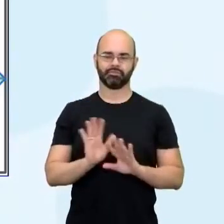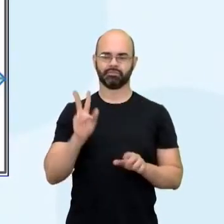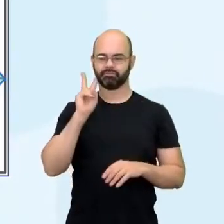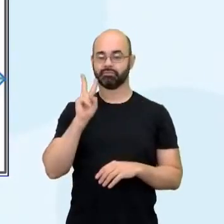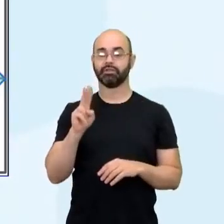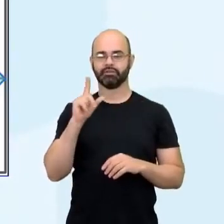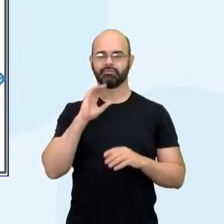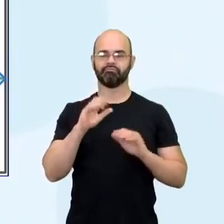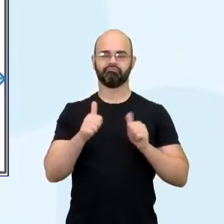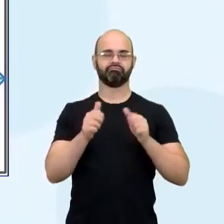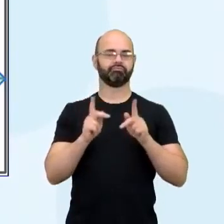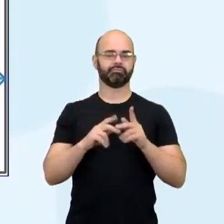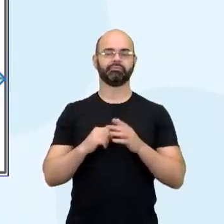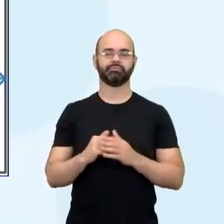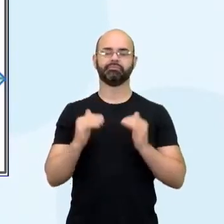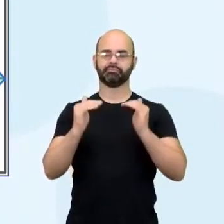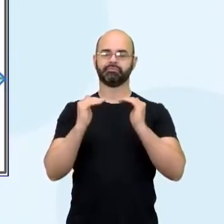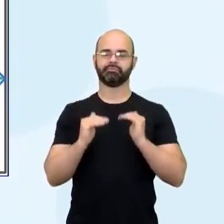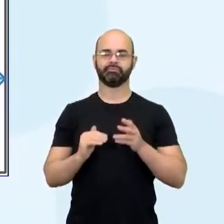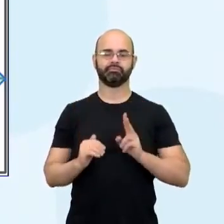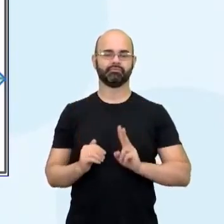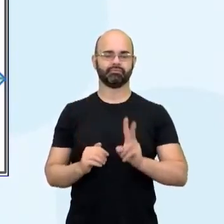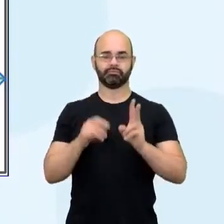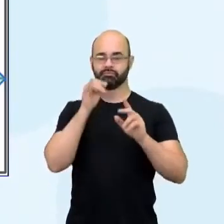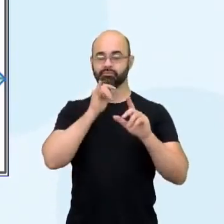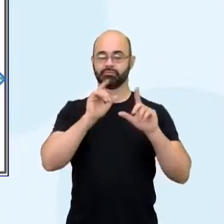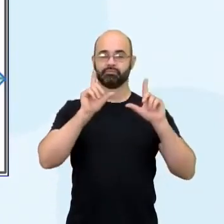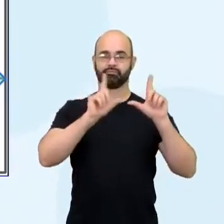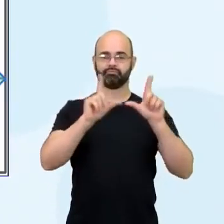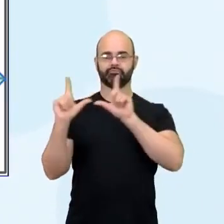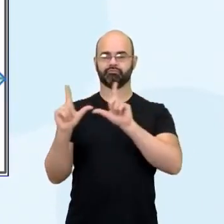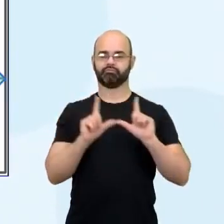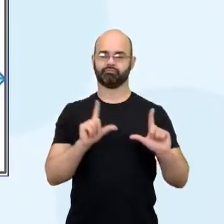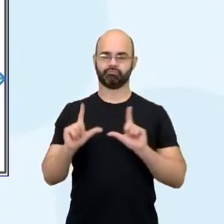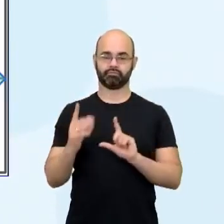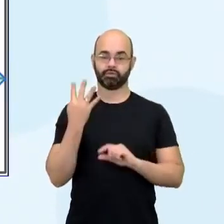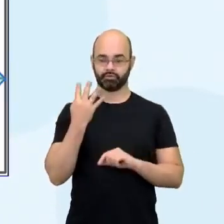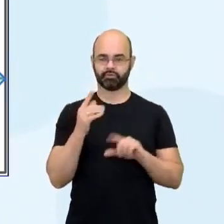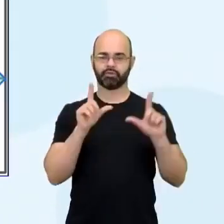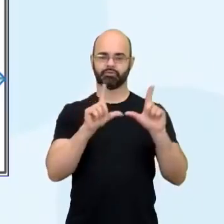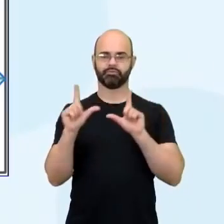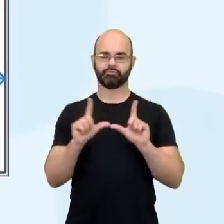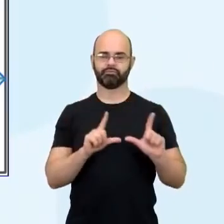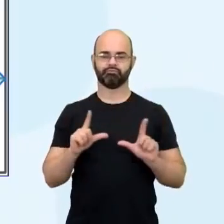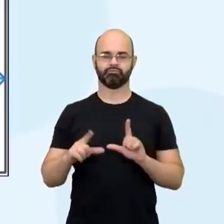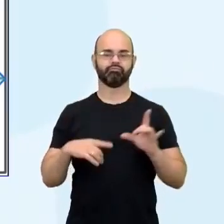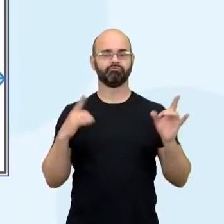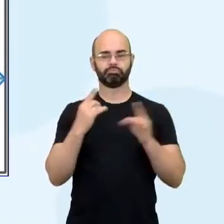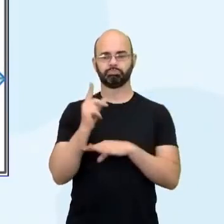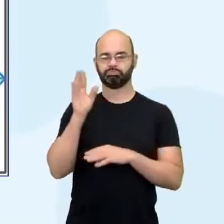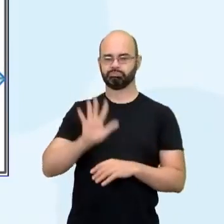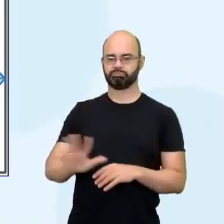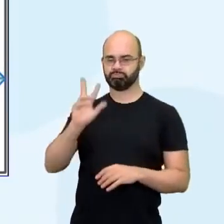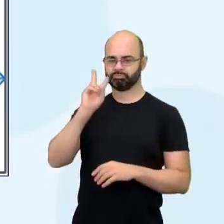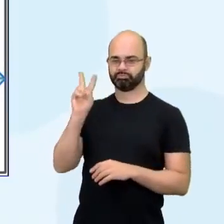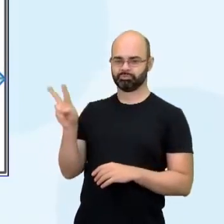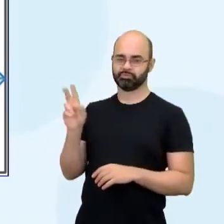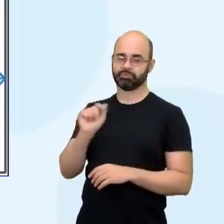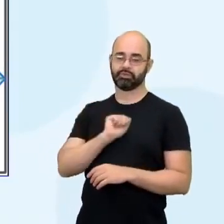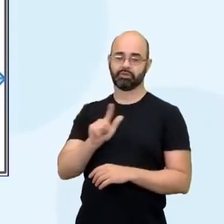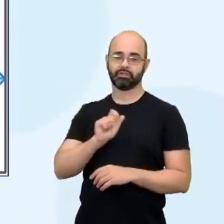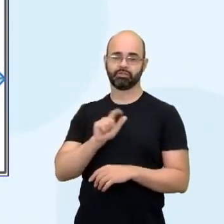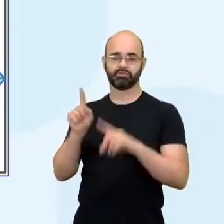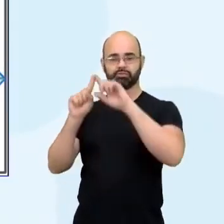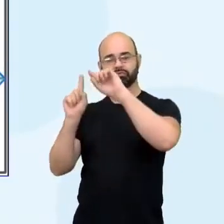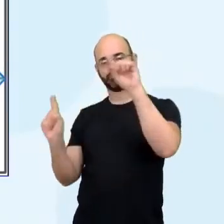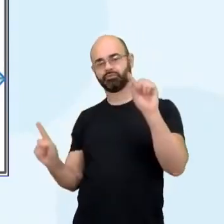esses conceitos aí, tudo bem? Bom, ao juntar-se as quatro peças, tá, elas vão ficar com o seguinte formato, tá, ok? Então, essa parte em azul aí é a